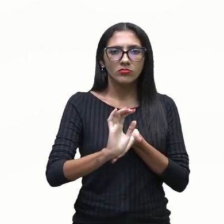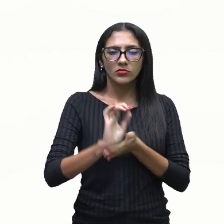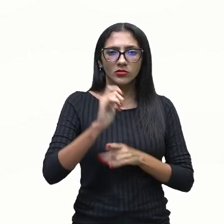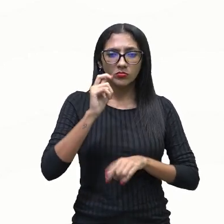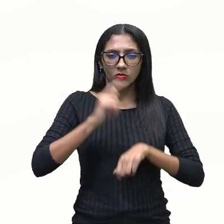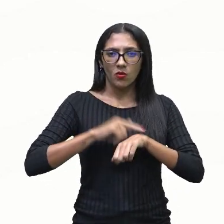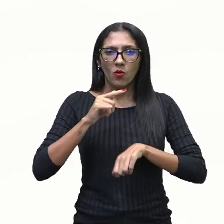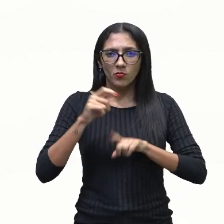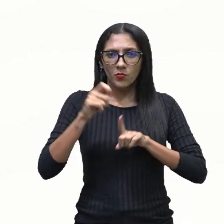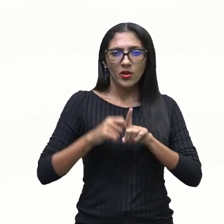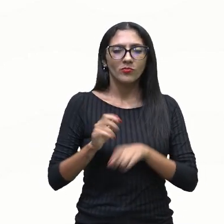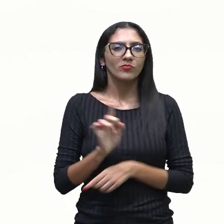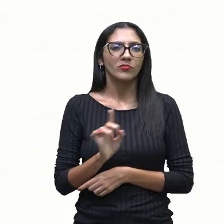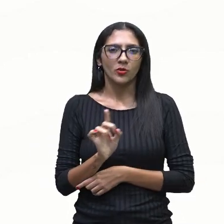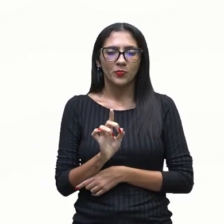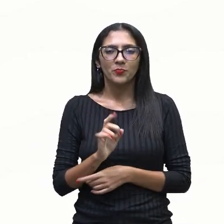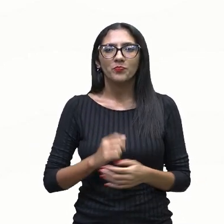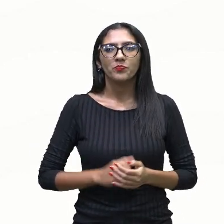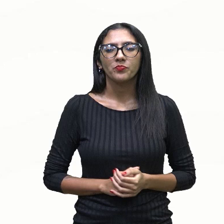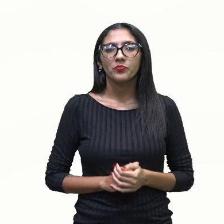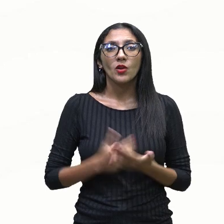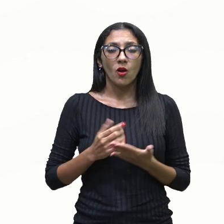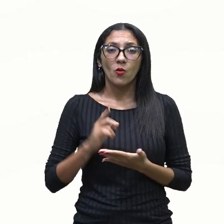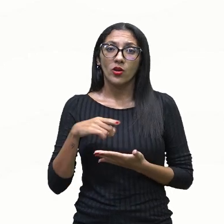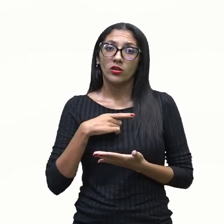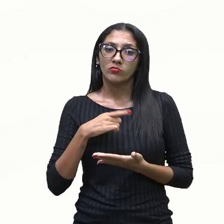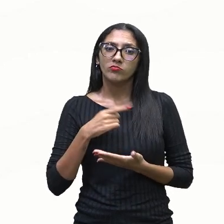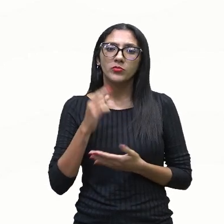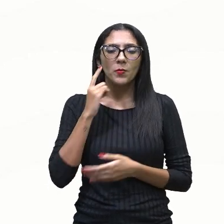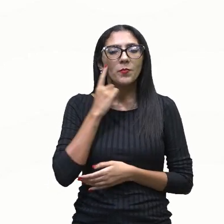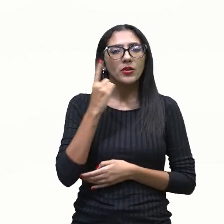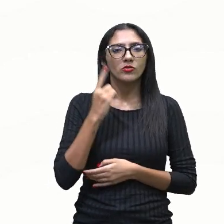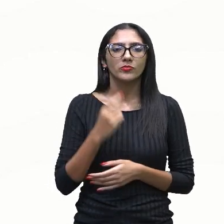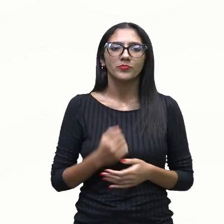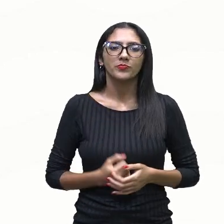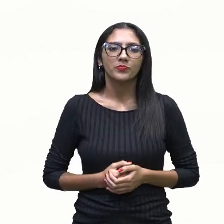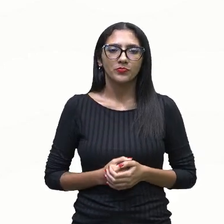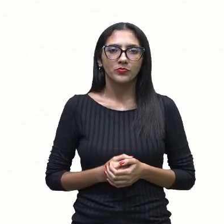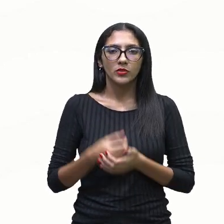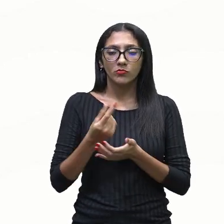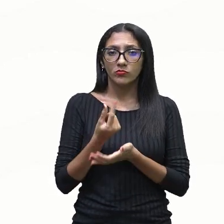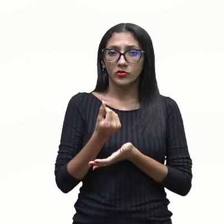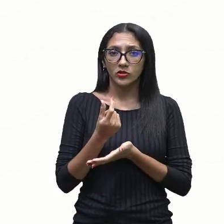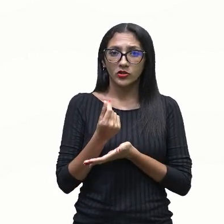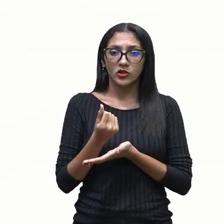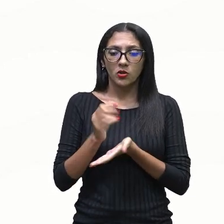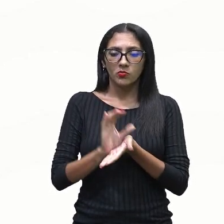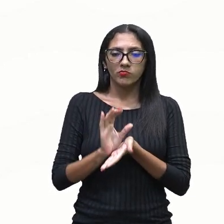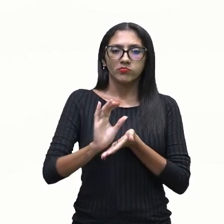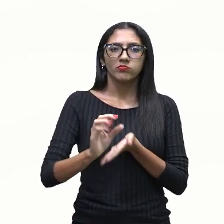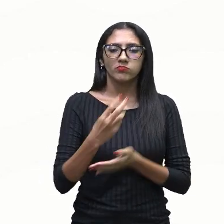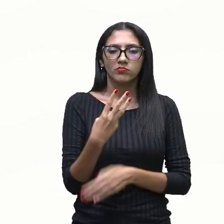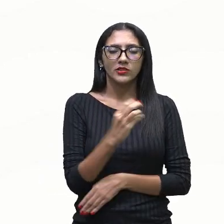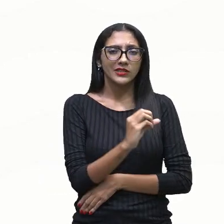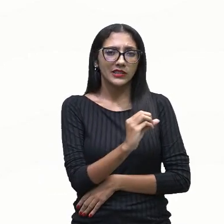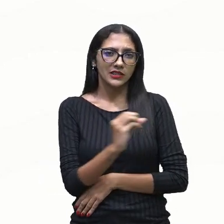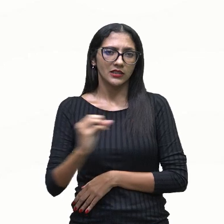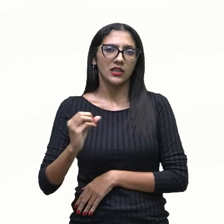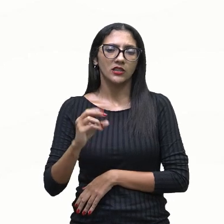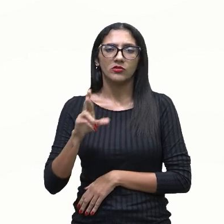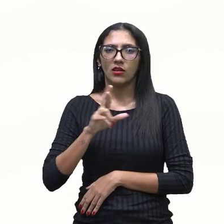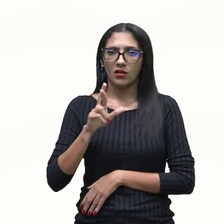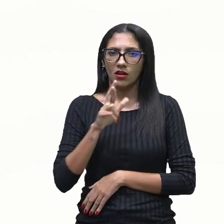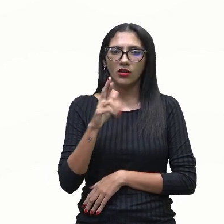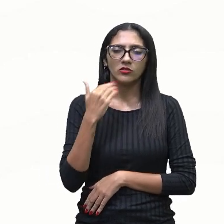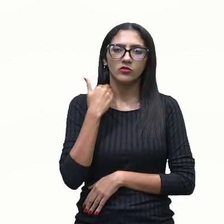completo. Ao invés disso, ele fez um depósito de R$300. Ora, se ele depositou